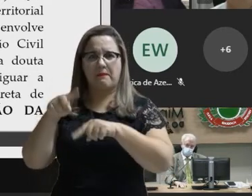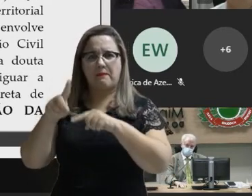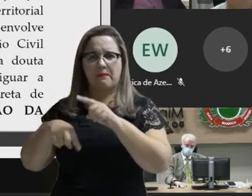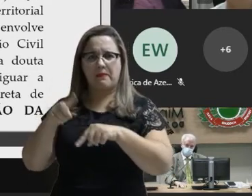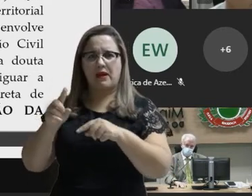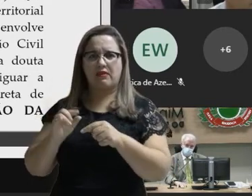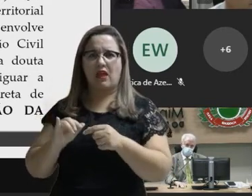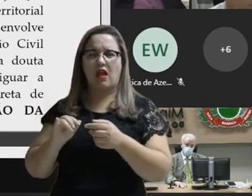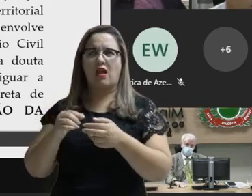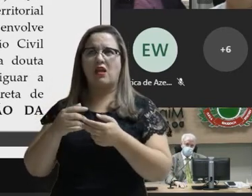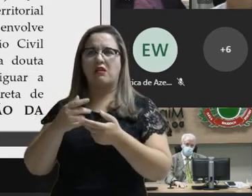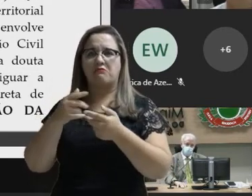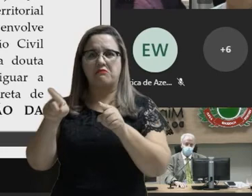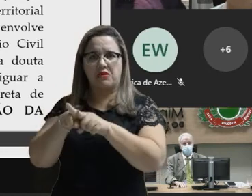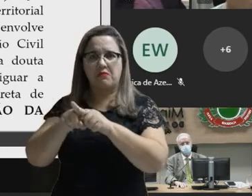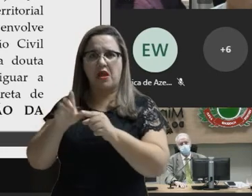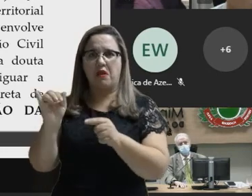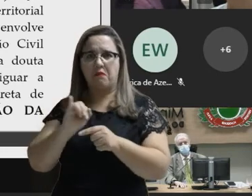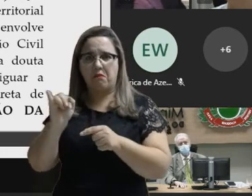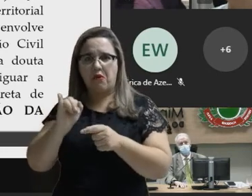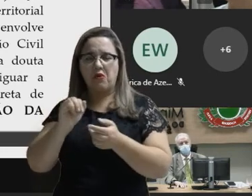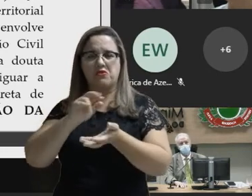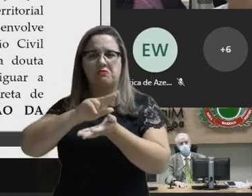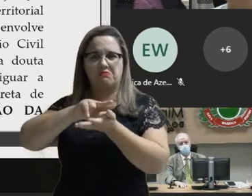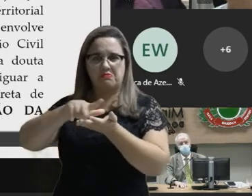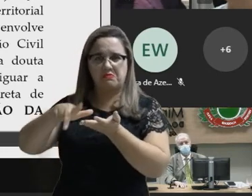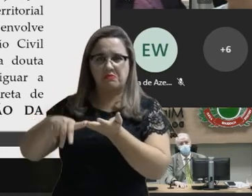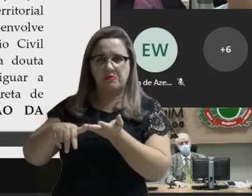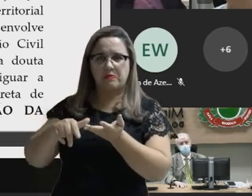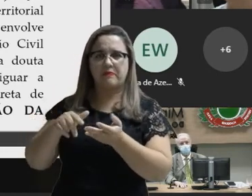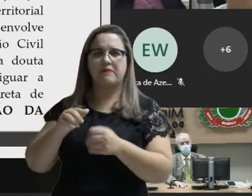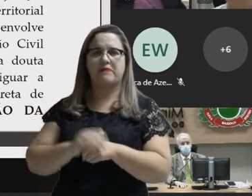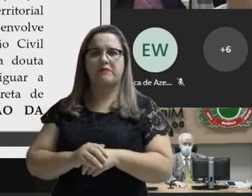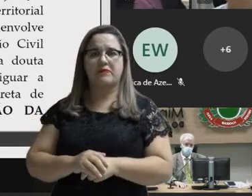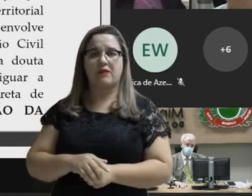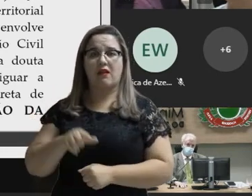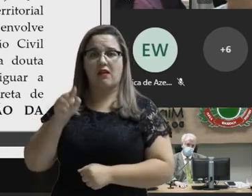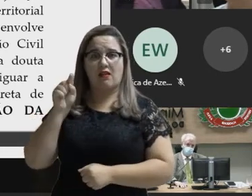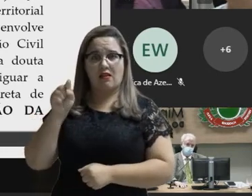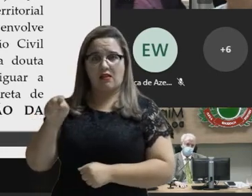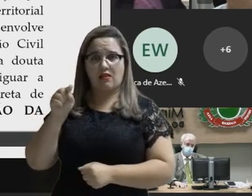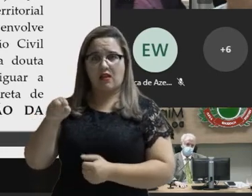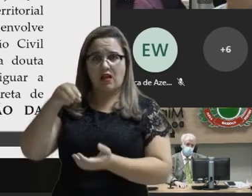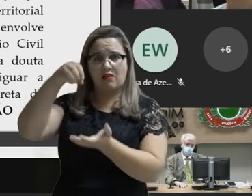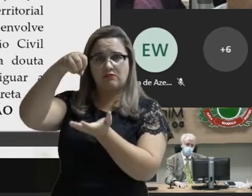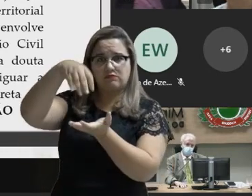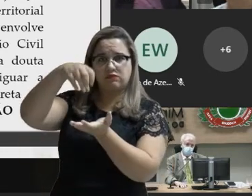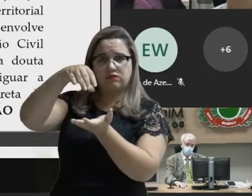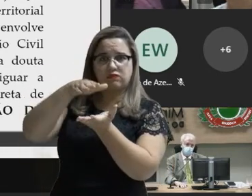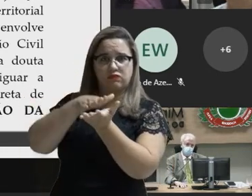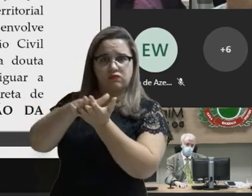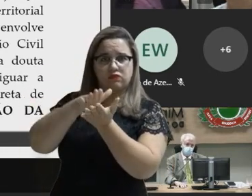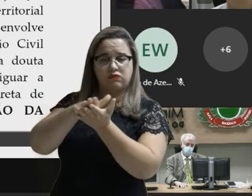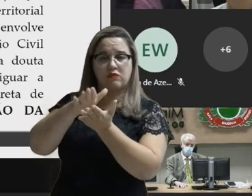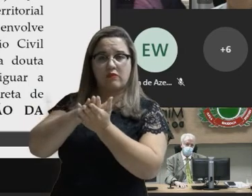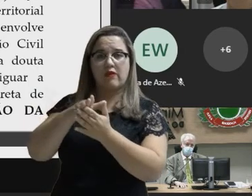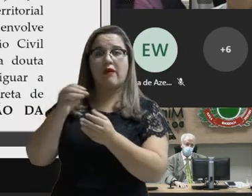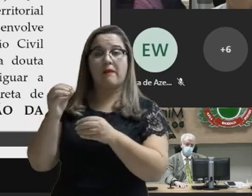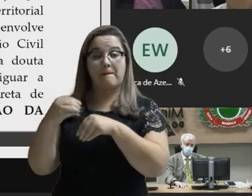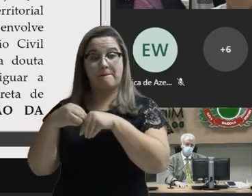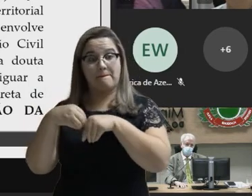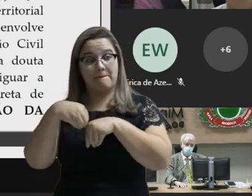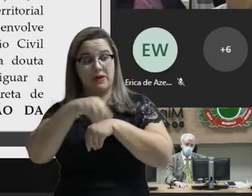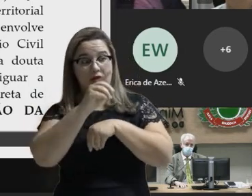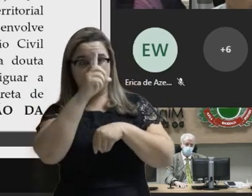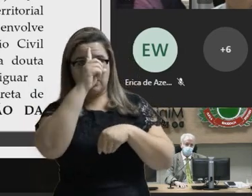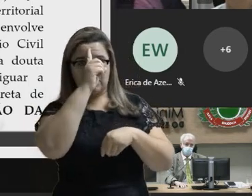civil pública. A remessa de cópia dos autos adota a Procuradoria-Geral para averiguação